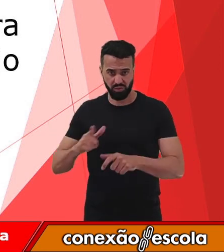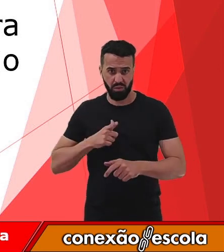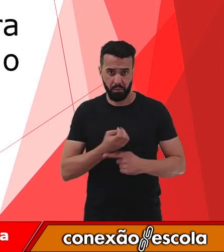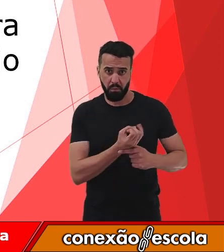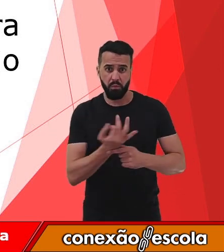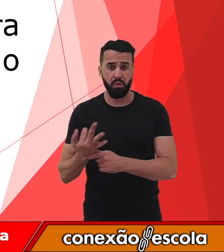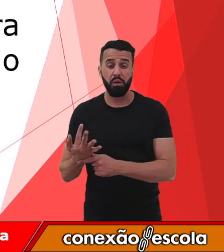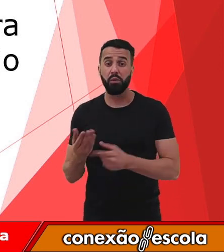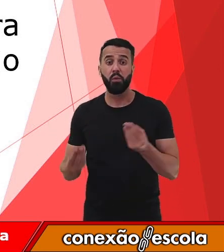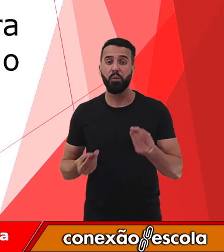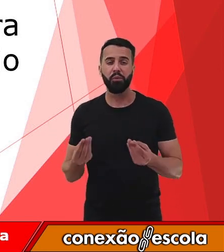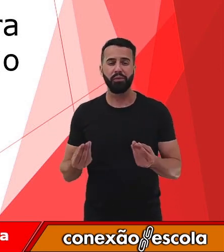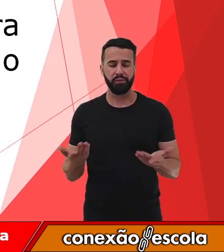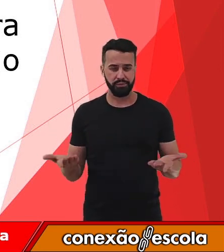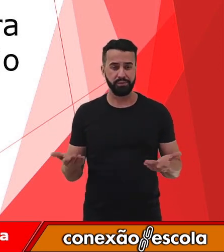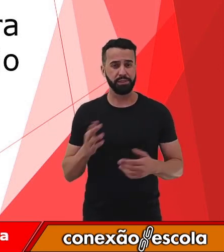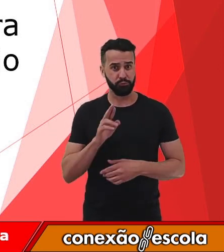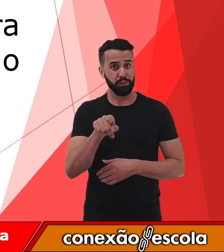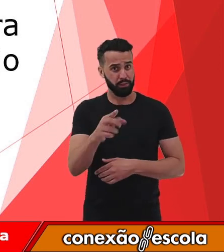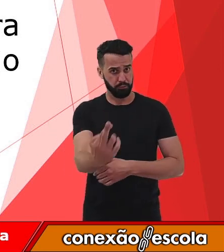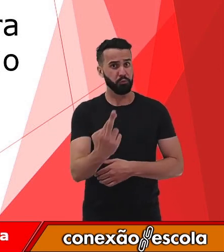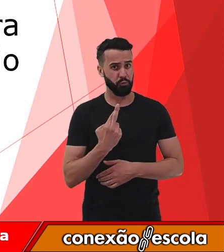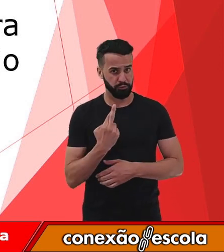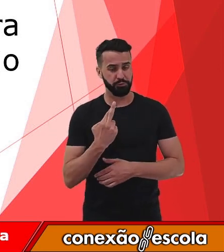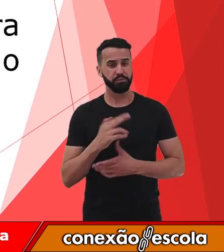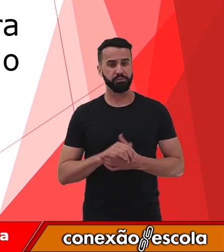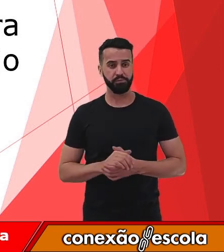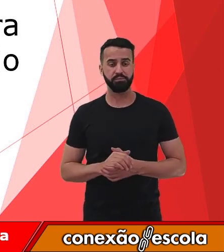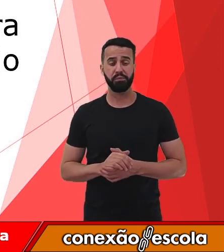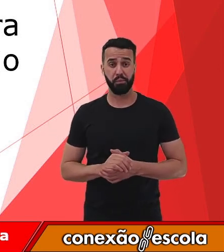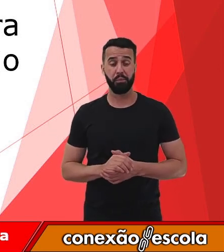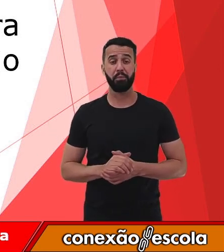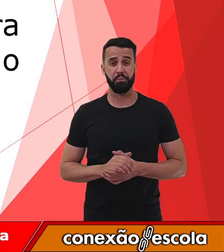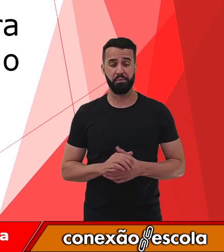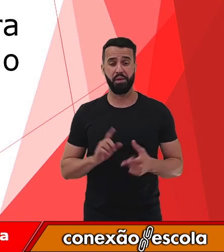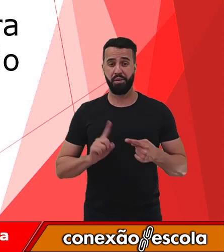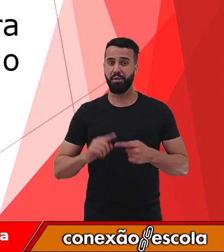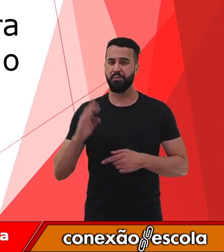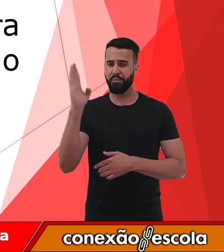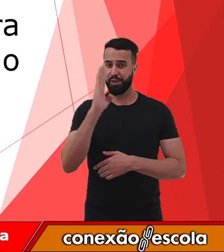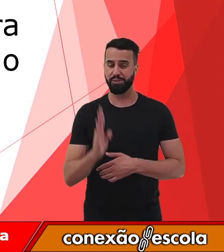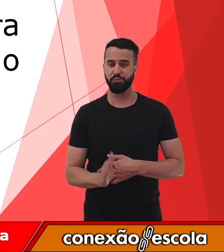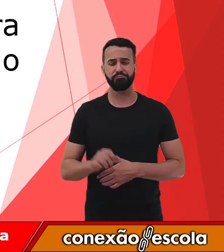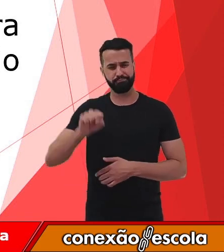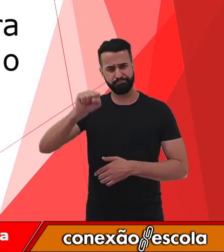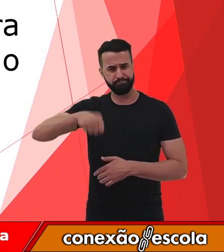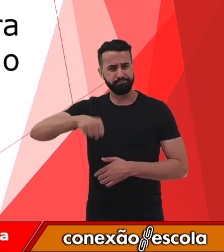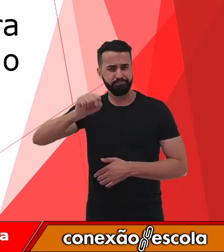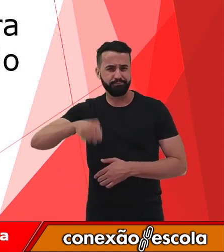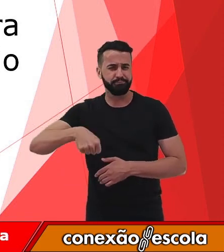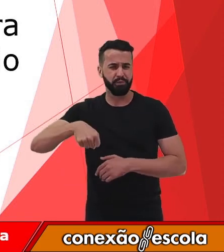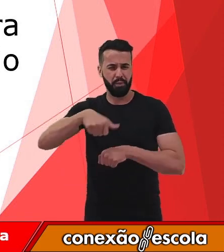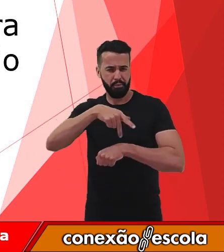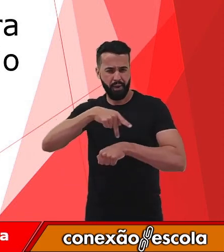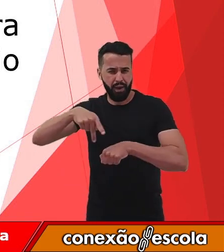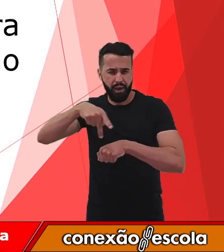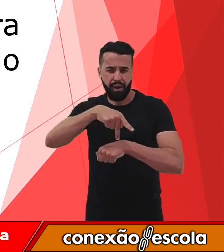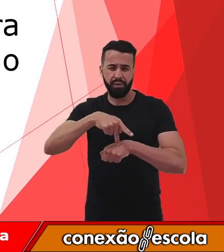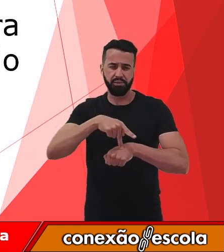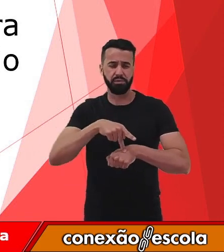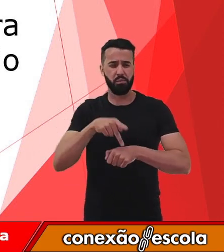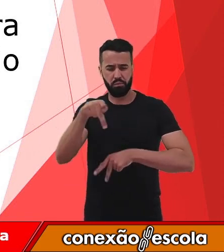sabe me responder. Justamente, o Brasil é um país populoso, porque a sua